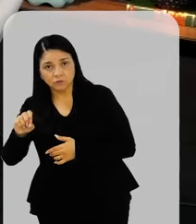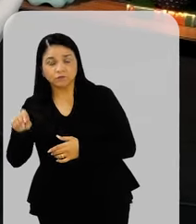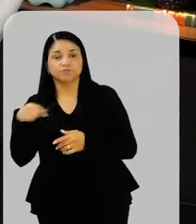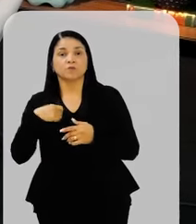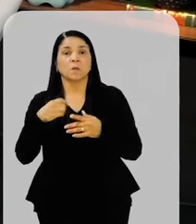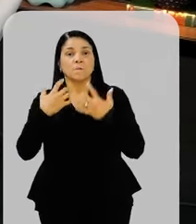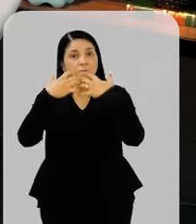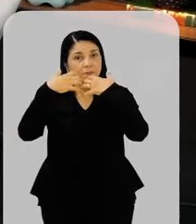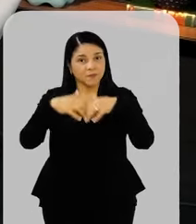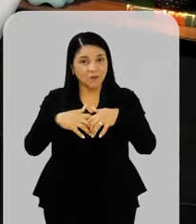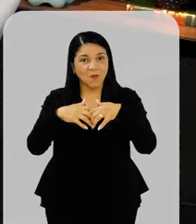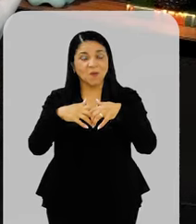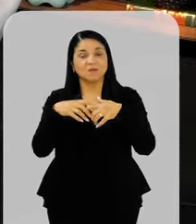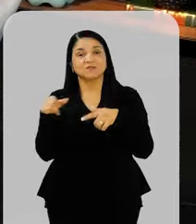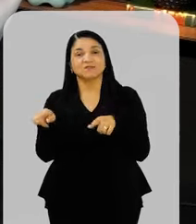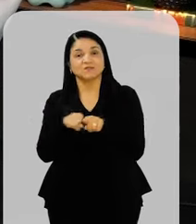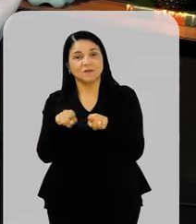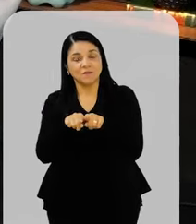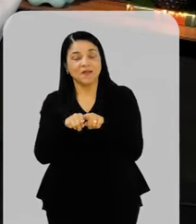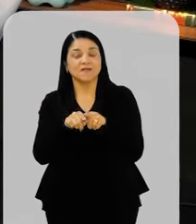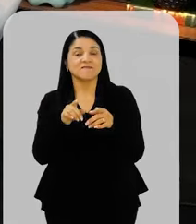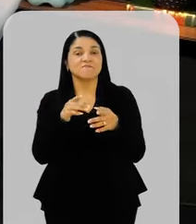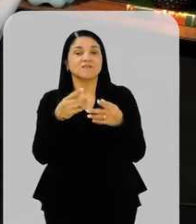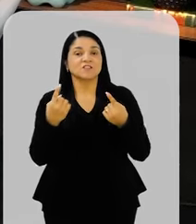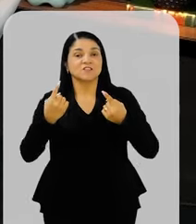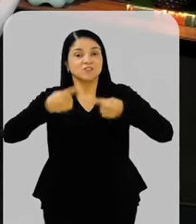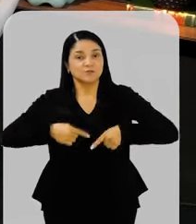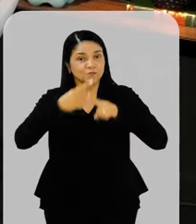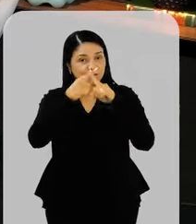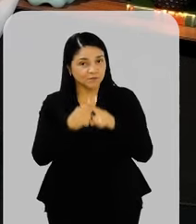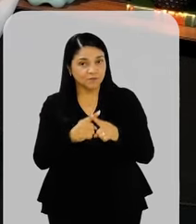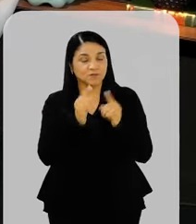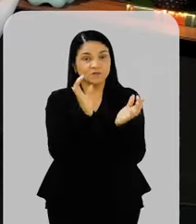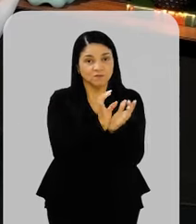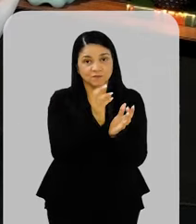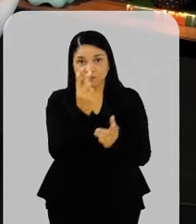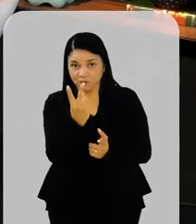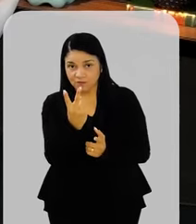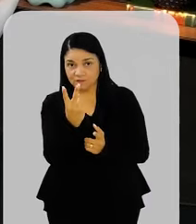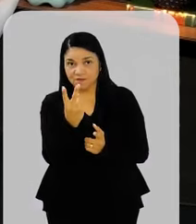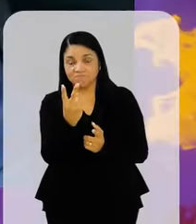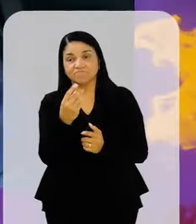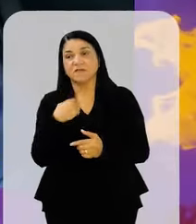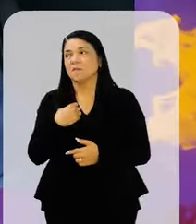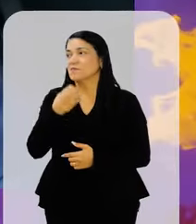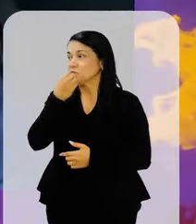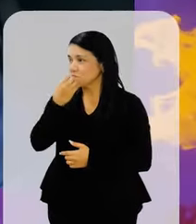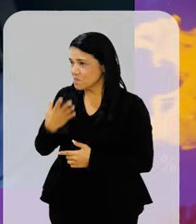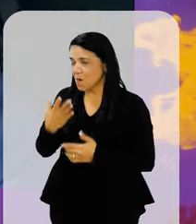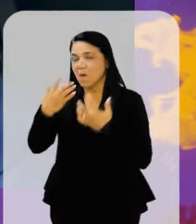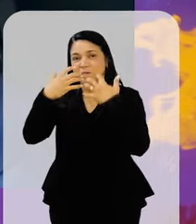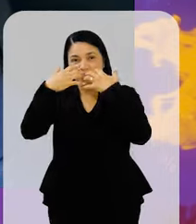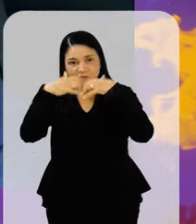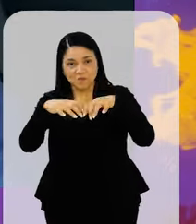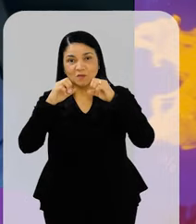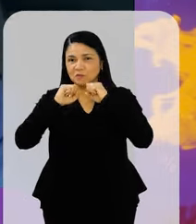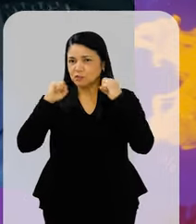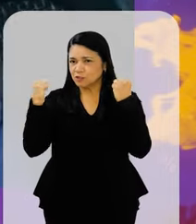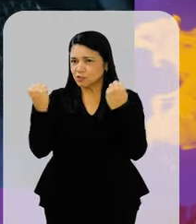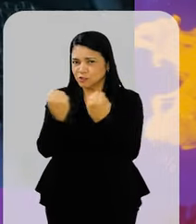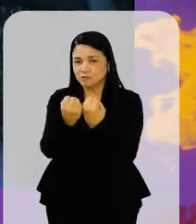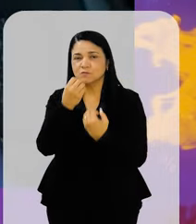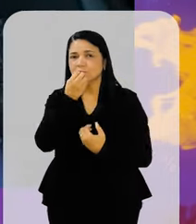cidade imperial, ter lá o Serrano disputando também a Série A2? É, Rui, é sempre bom ir a Petrópolis, né? O estádio é